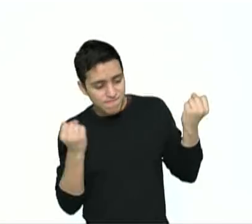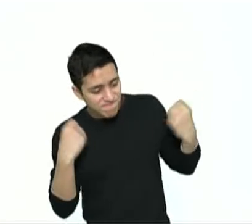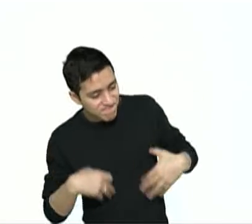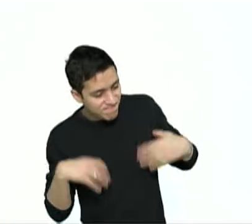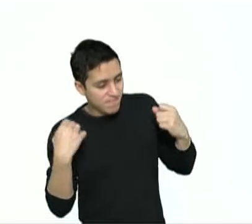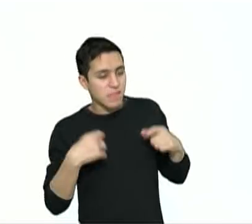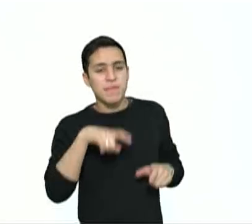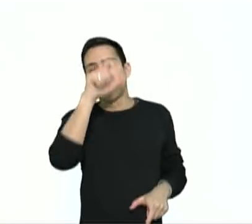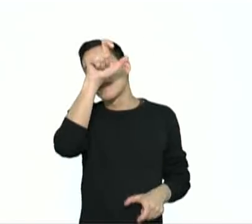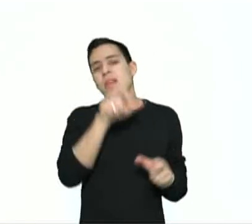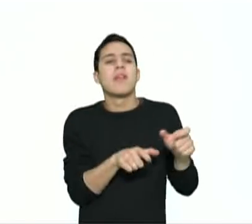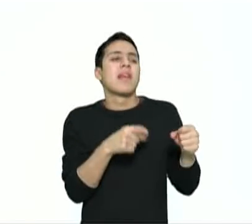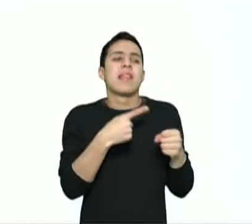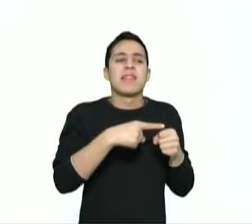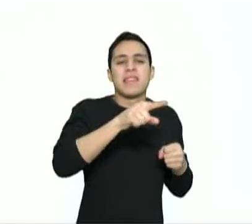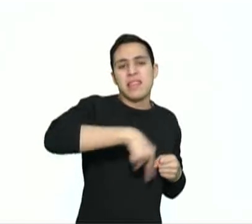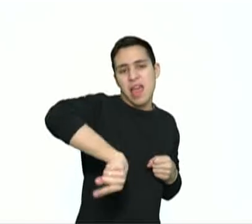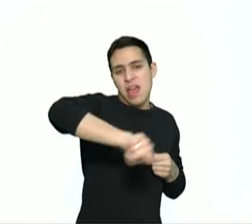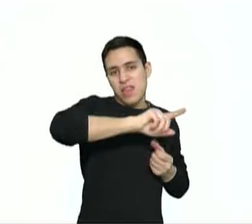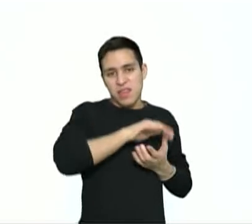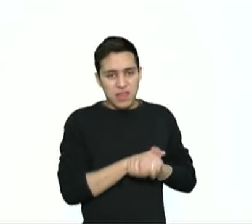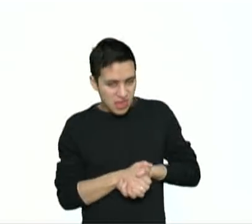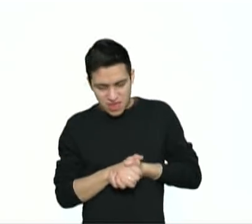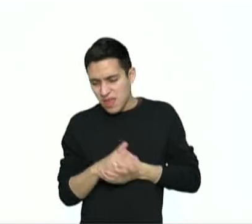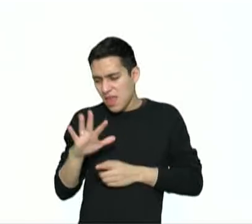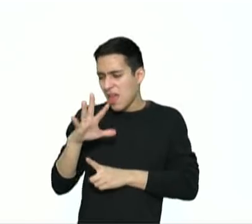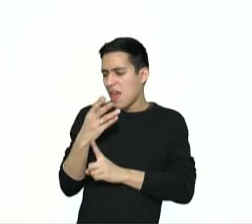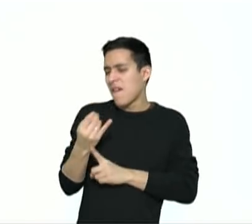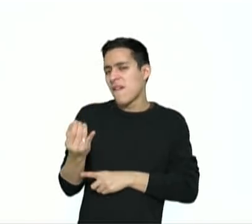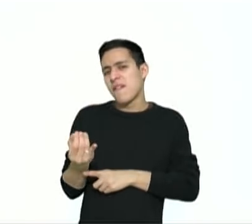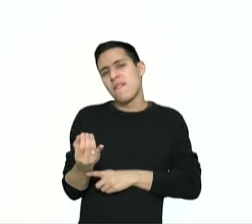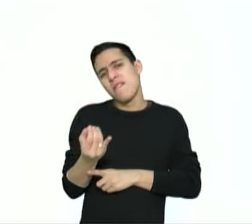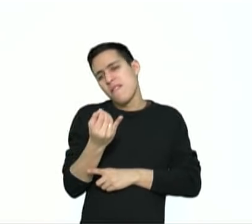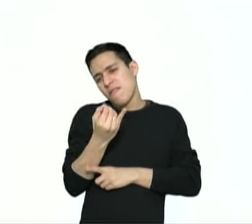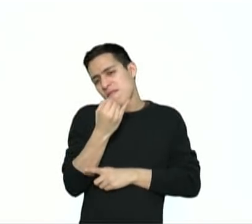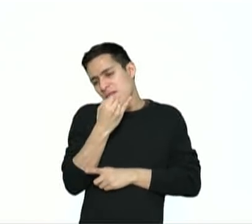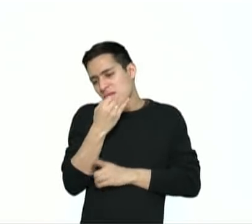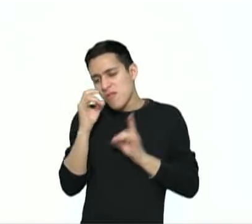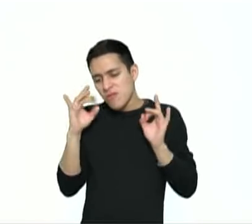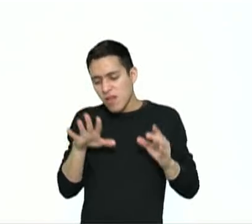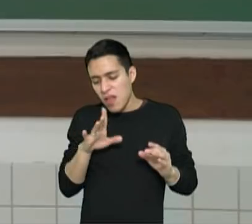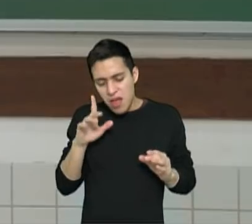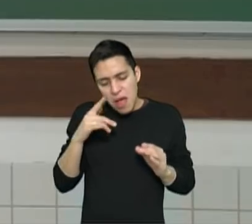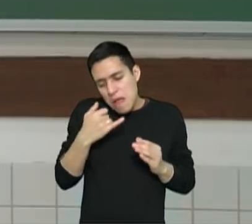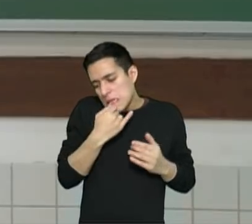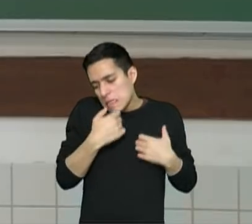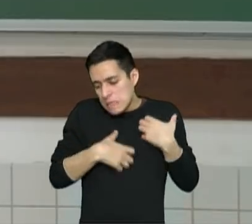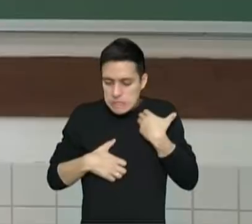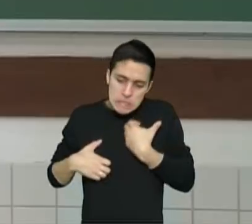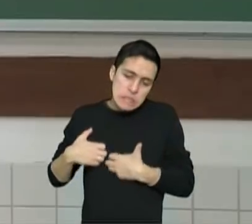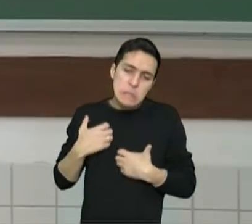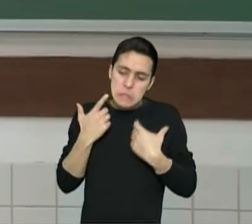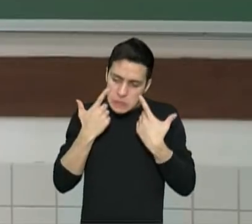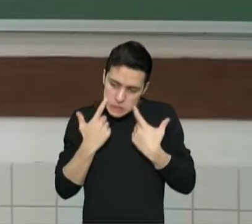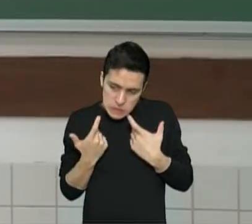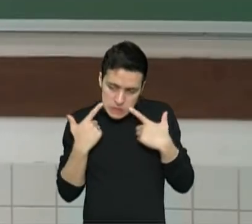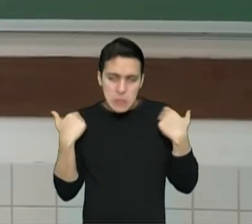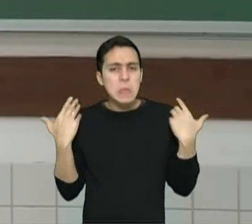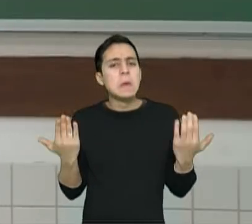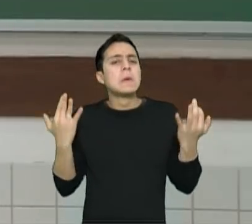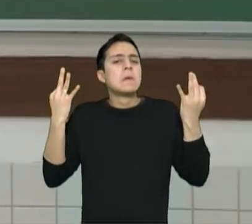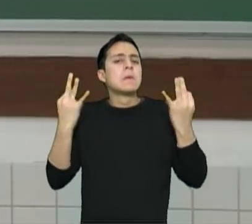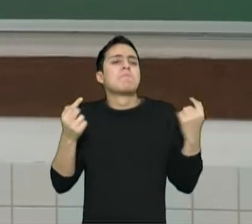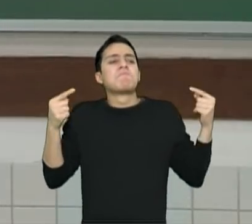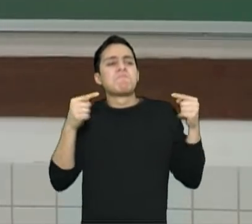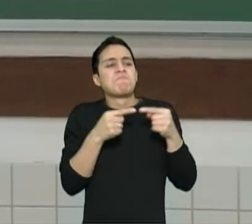cidade, apenas da cidade. Letra D. Artistas tristes que viajavam na sua melancolia, no seu sofrimento. E aí, qual